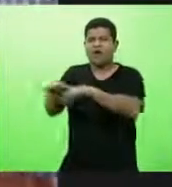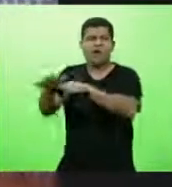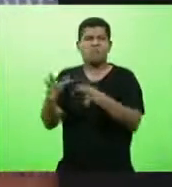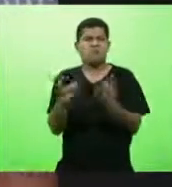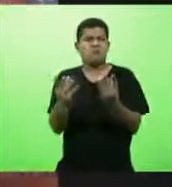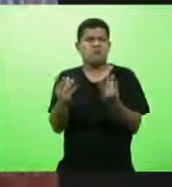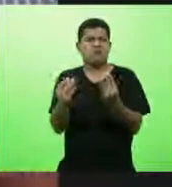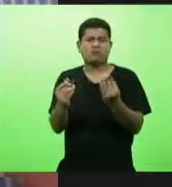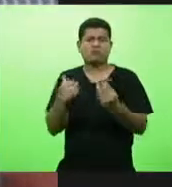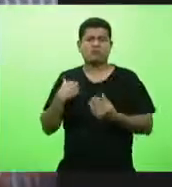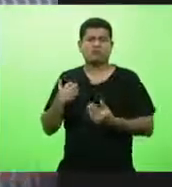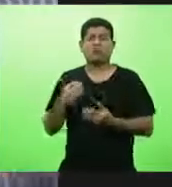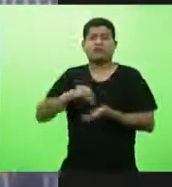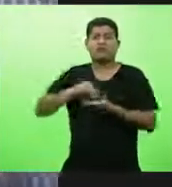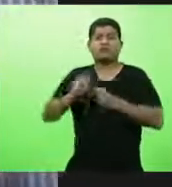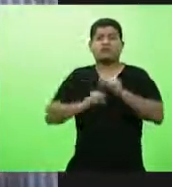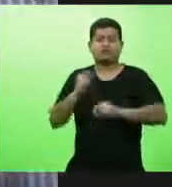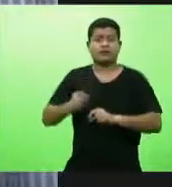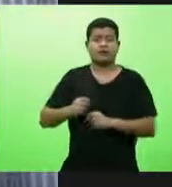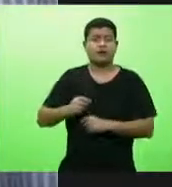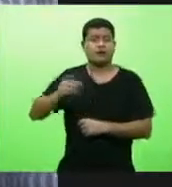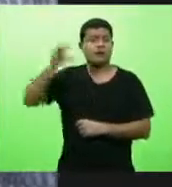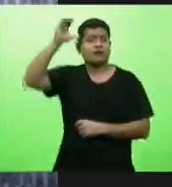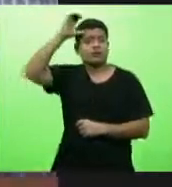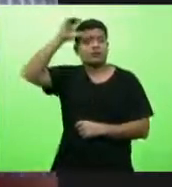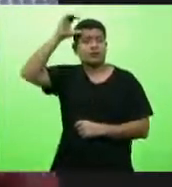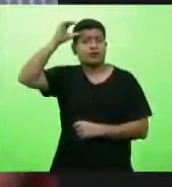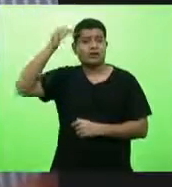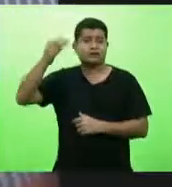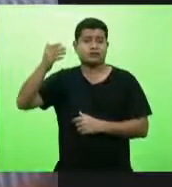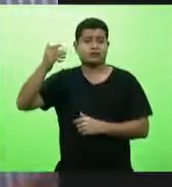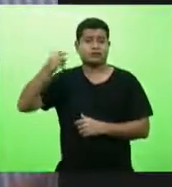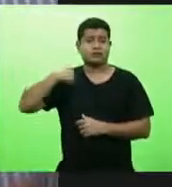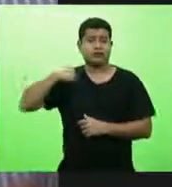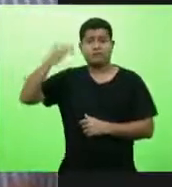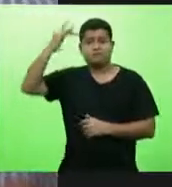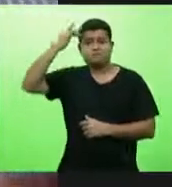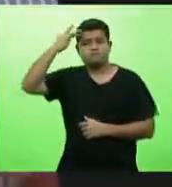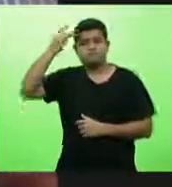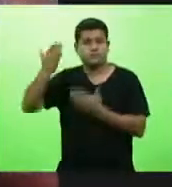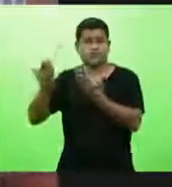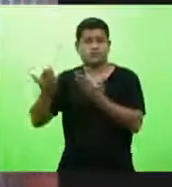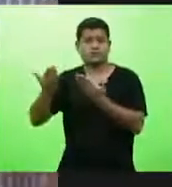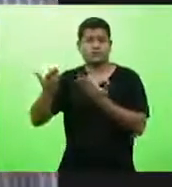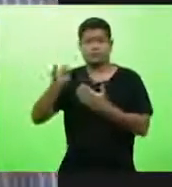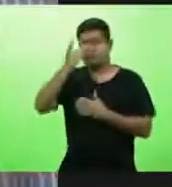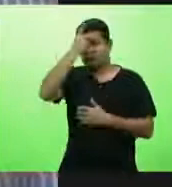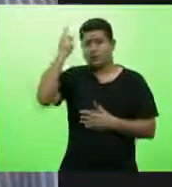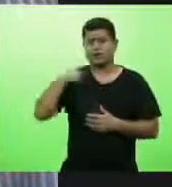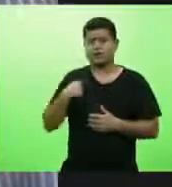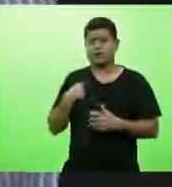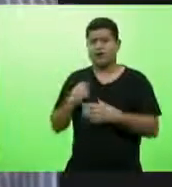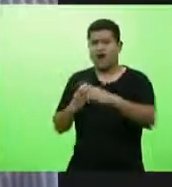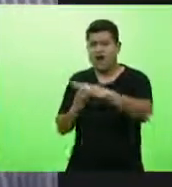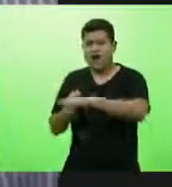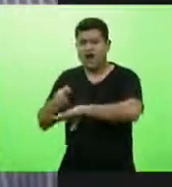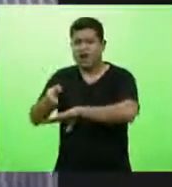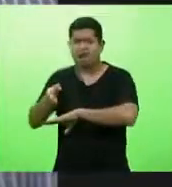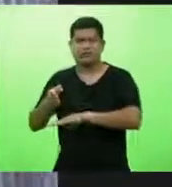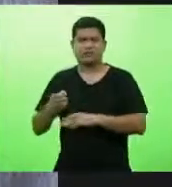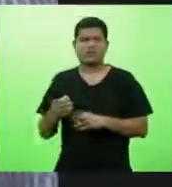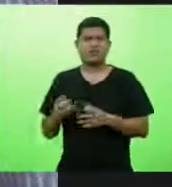não precisar sair de casa, para que sair de casa? Então, fechar o estabelecimento pode ser